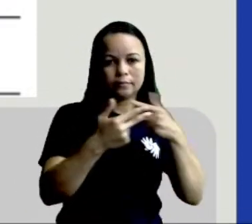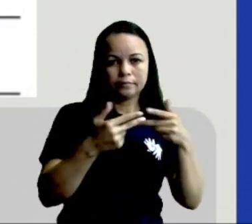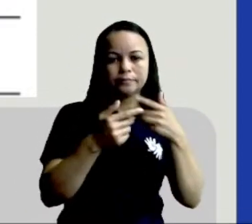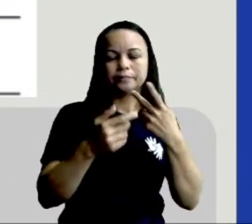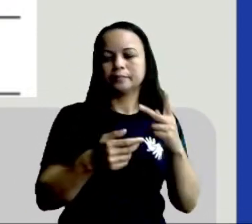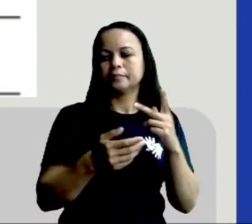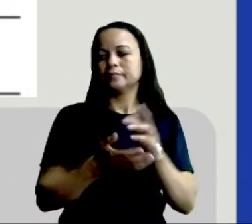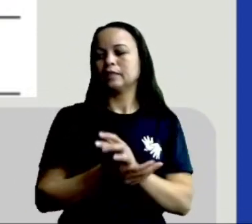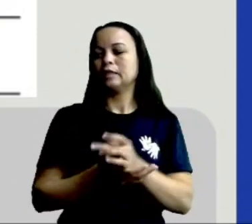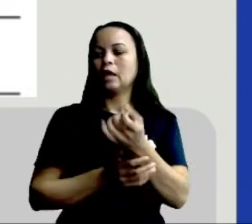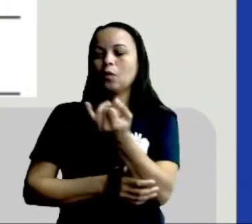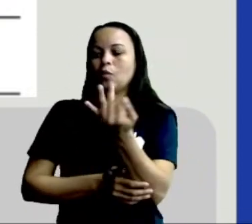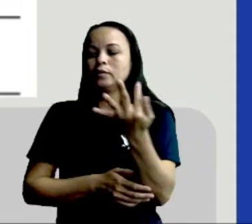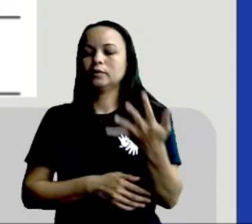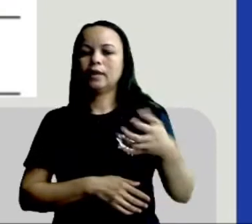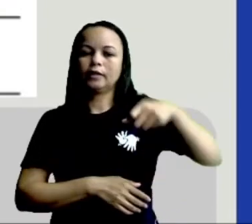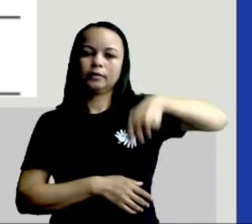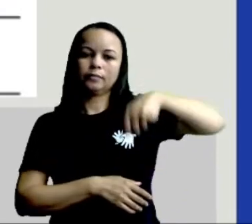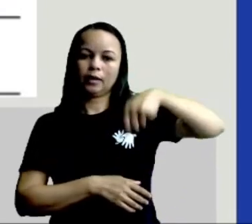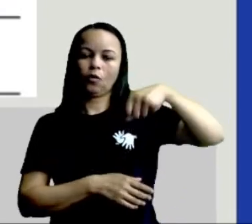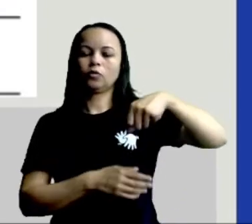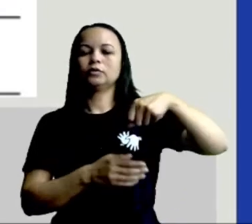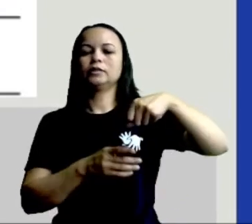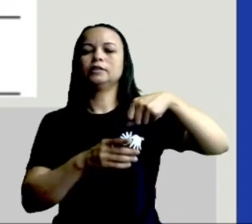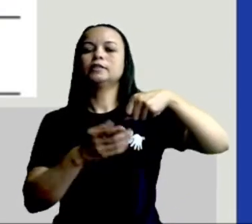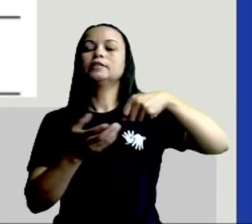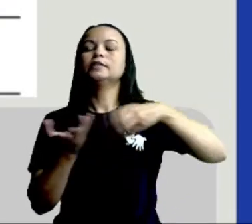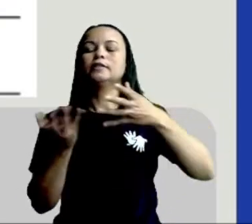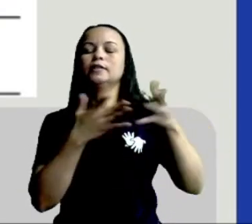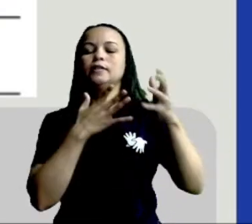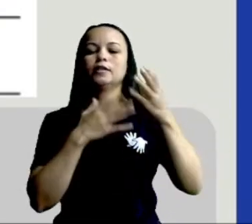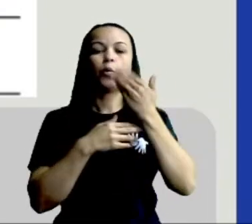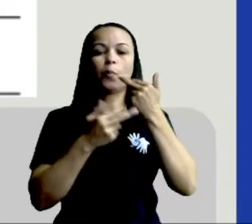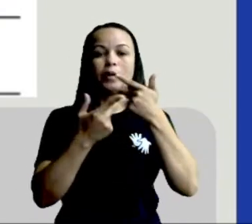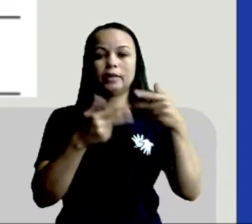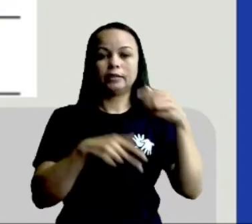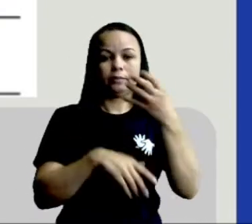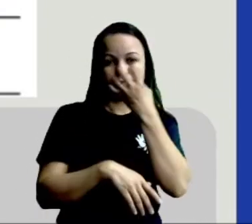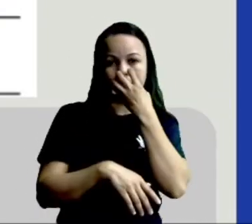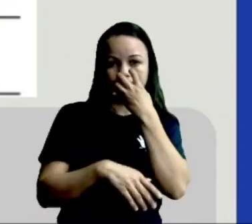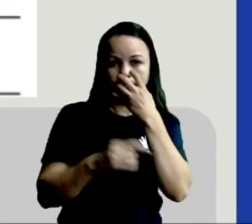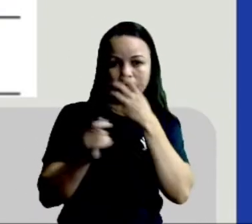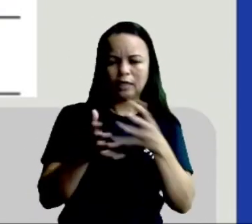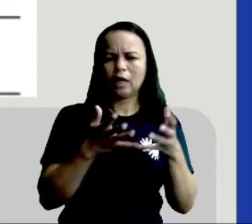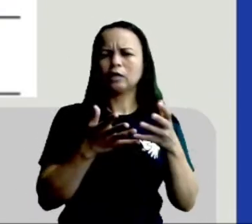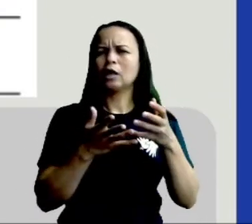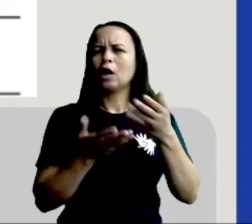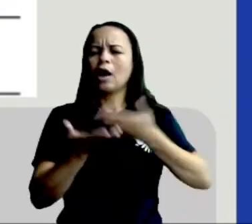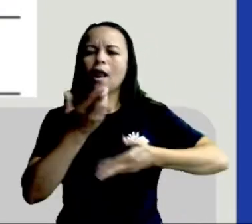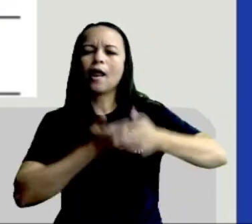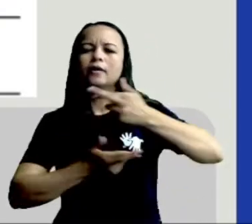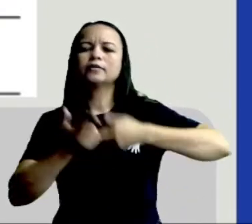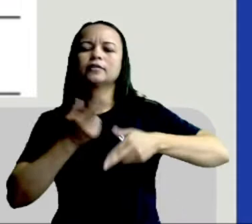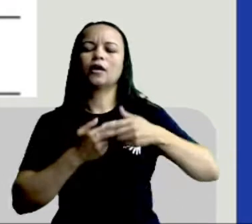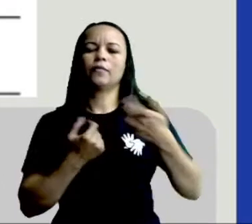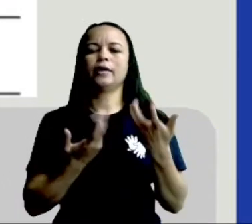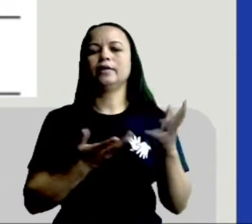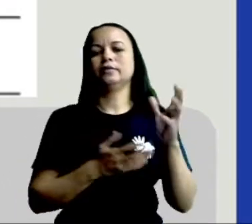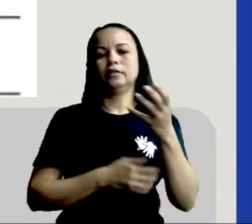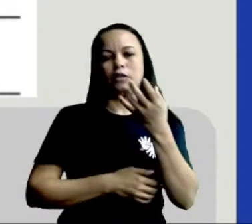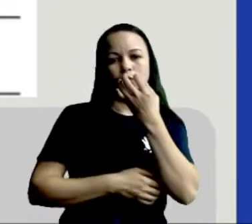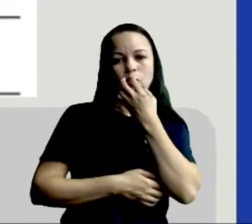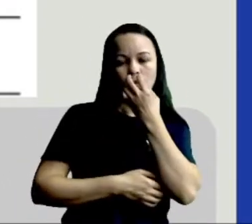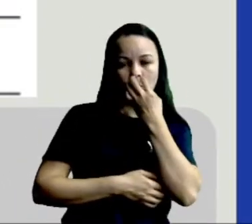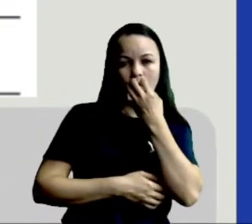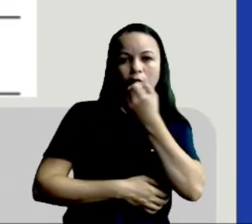ração. E a gente vê aí que ele está querendo aí fazer essa relação entre o número de cães e a quantidade de pacotes de